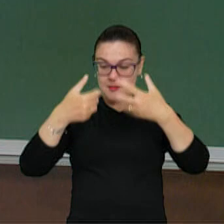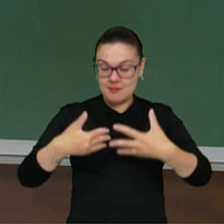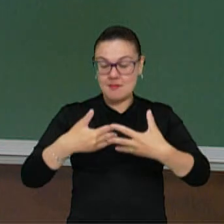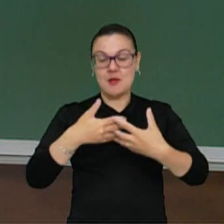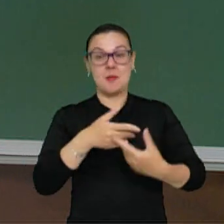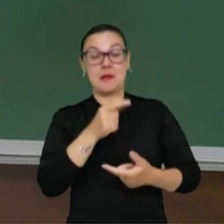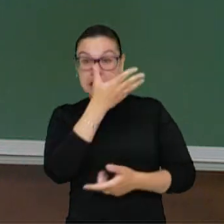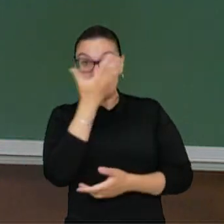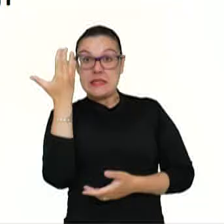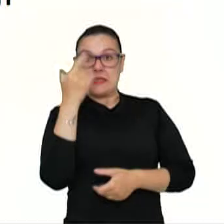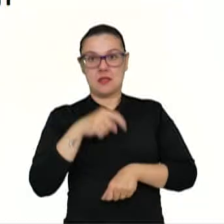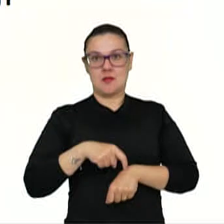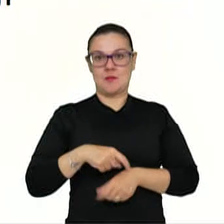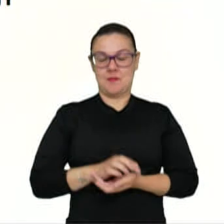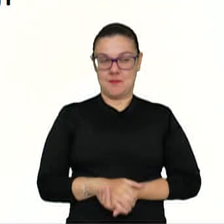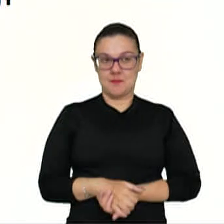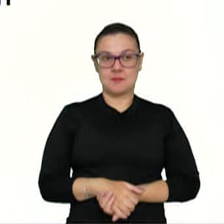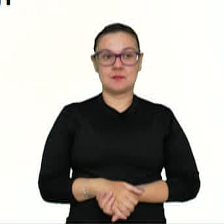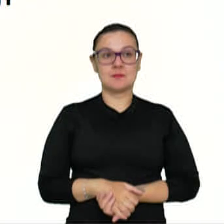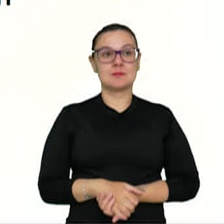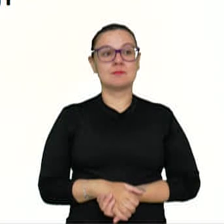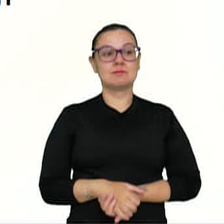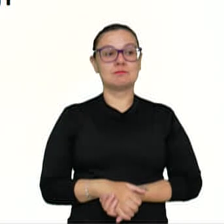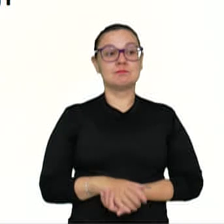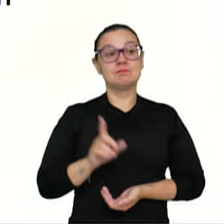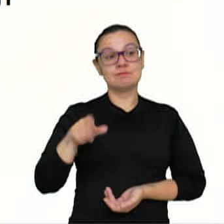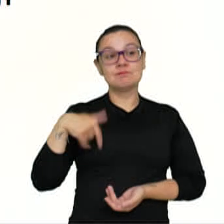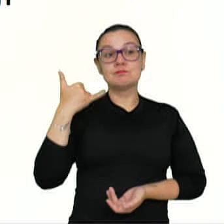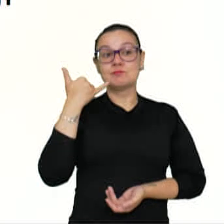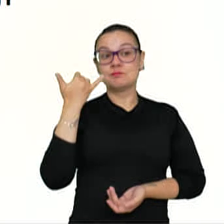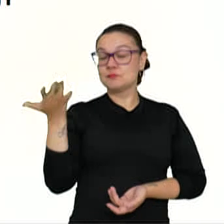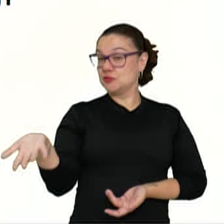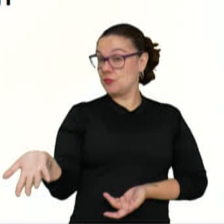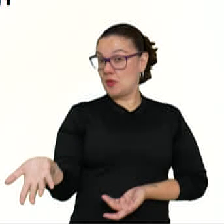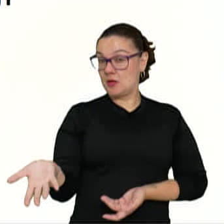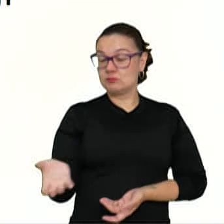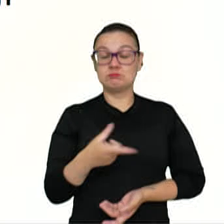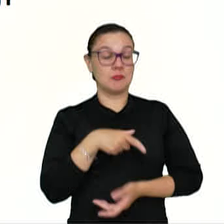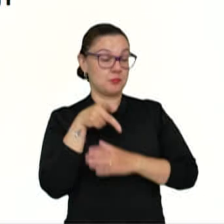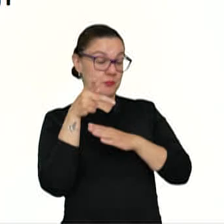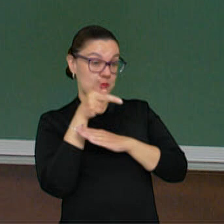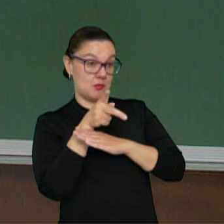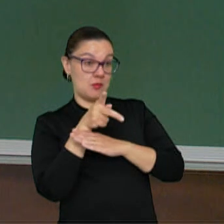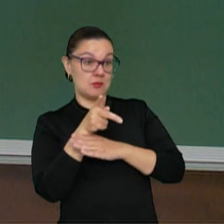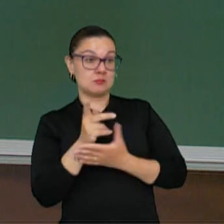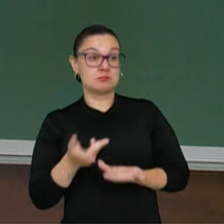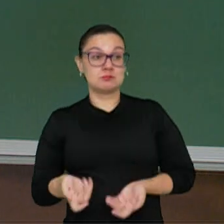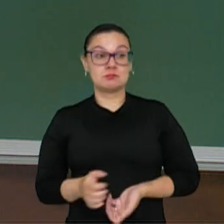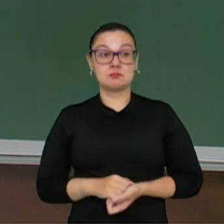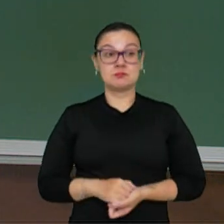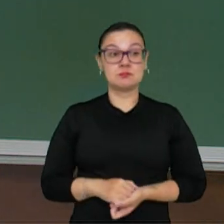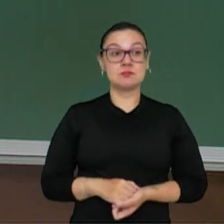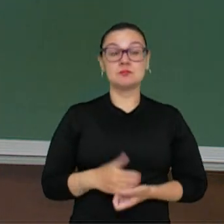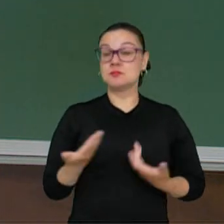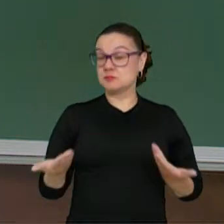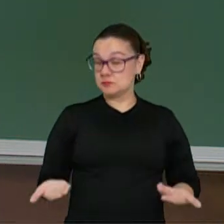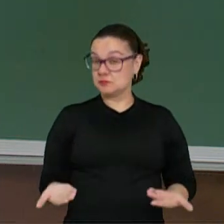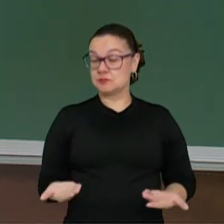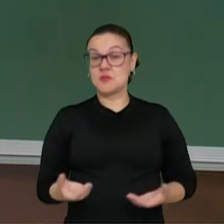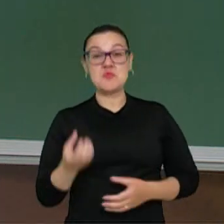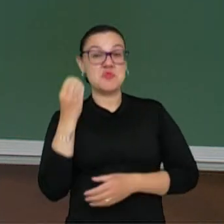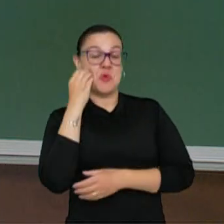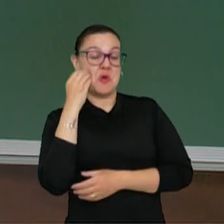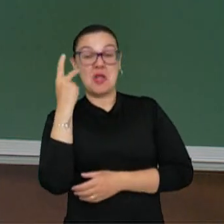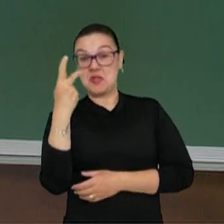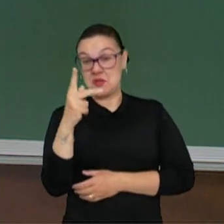não esquecer na hora. Depois, você vai precisar de um celular com câmera, pode ser o teu celular mesmo, celular do